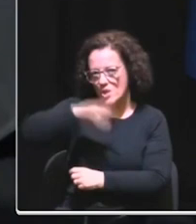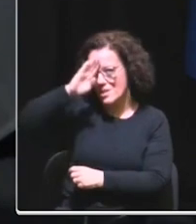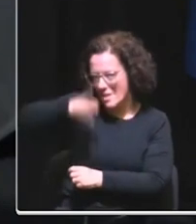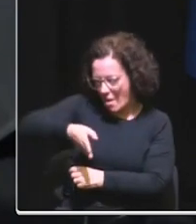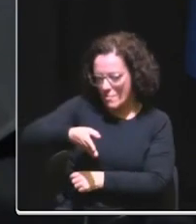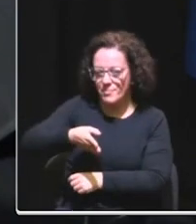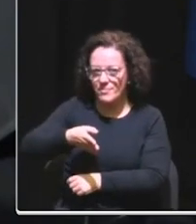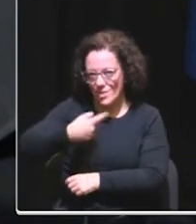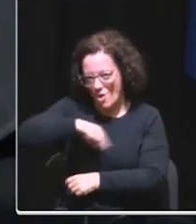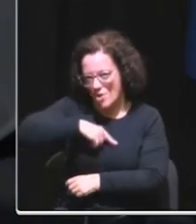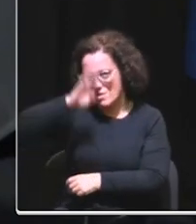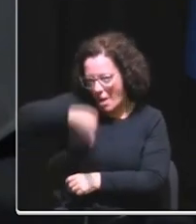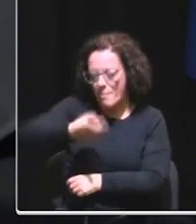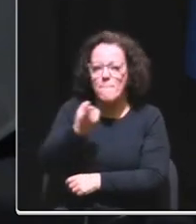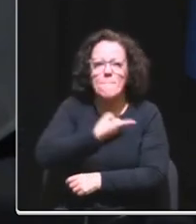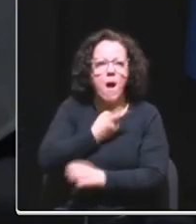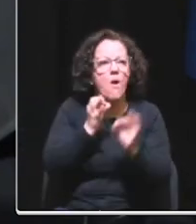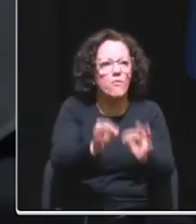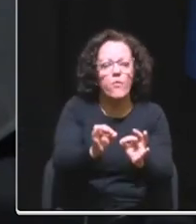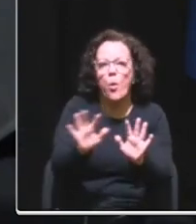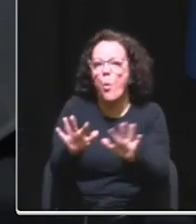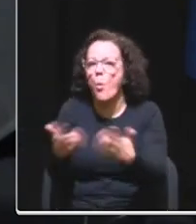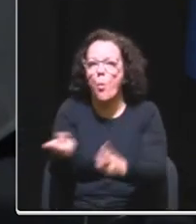lado devemos estar